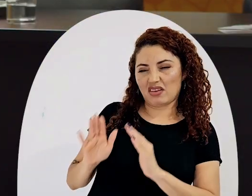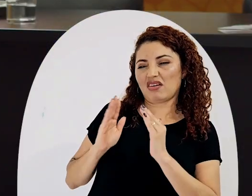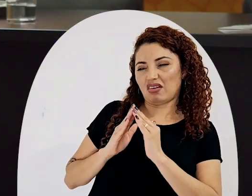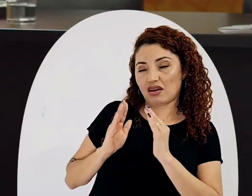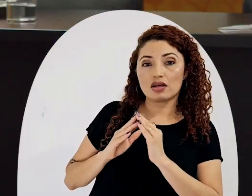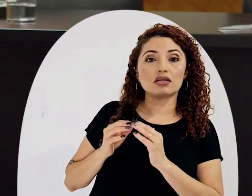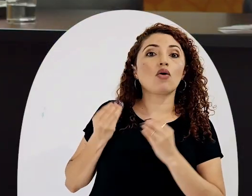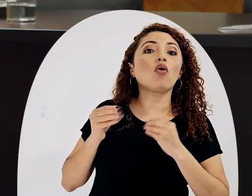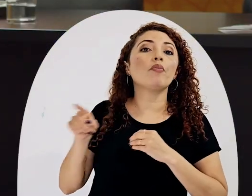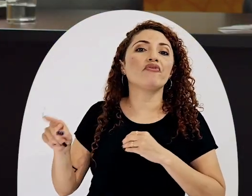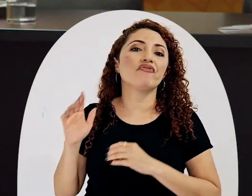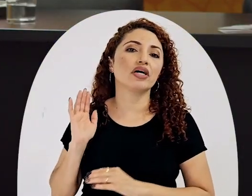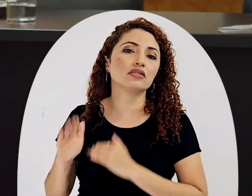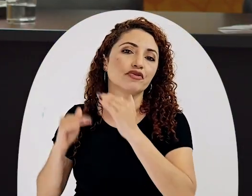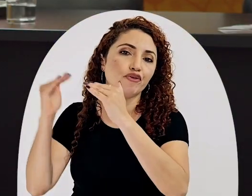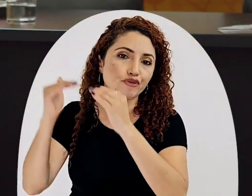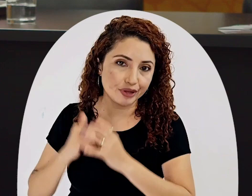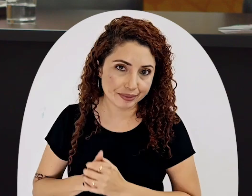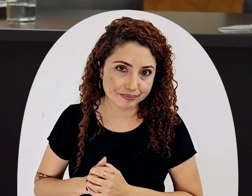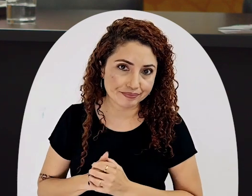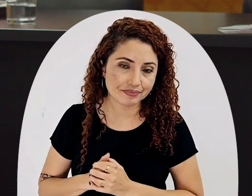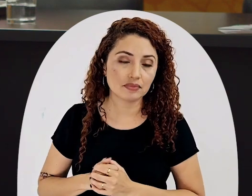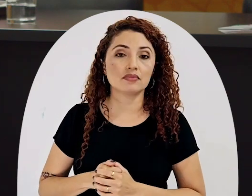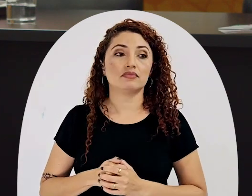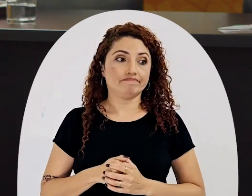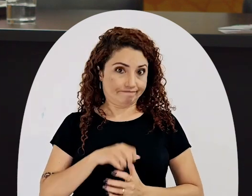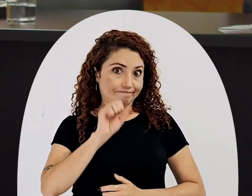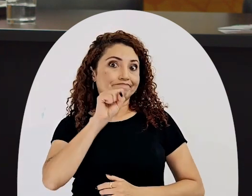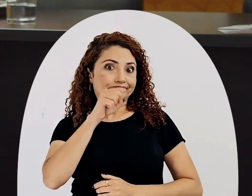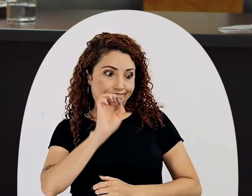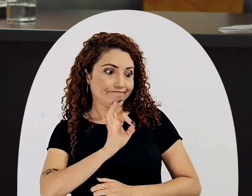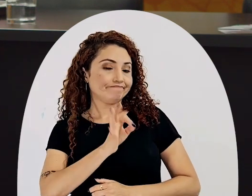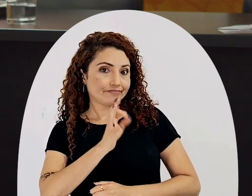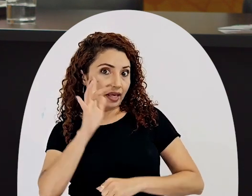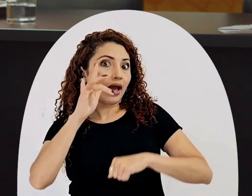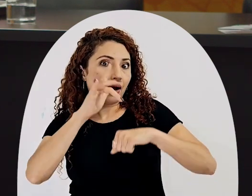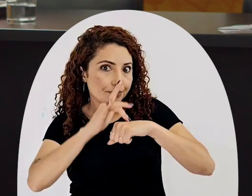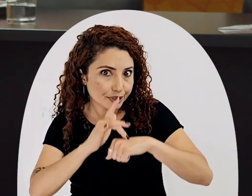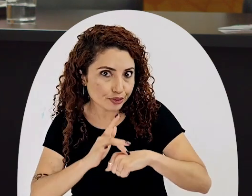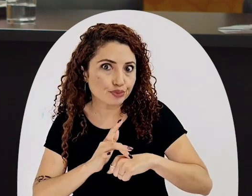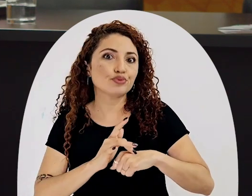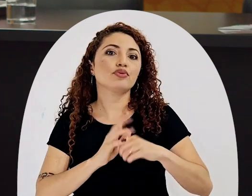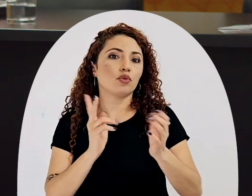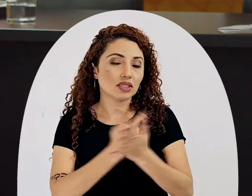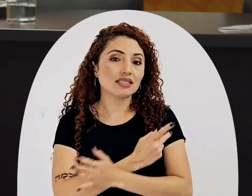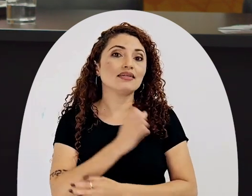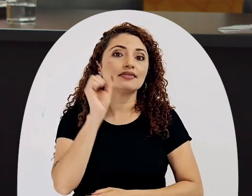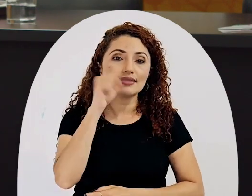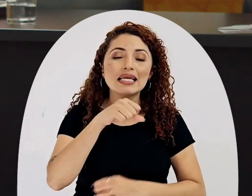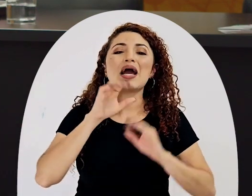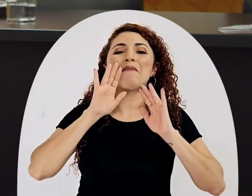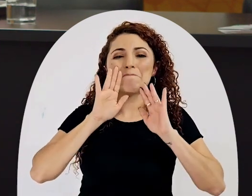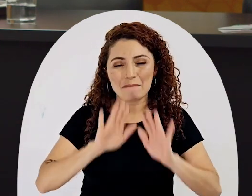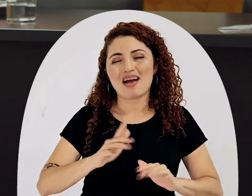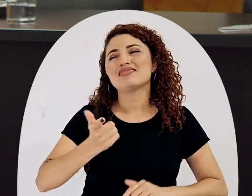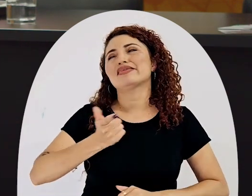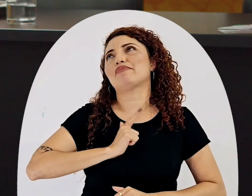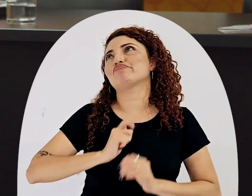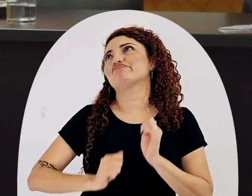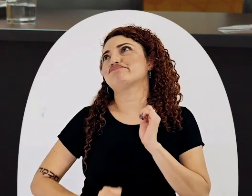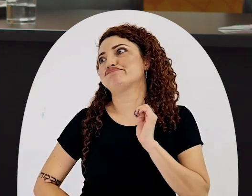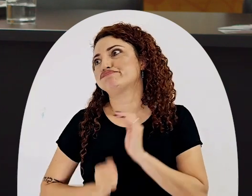Sim, é absurdo acontecer, mas acontece. Eu já tive muitos amigos de recursos